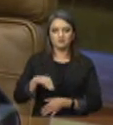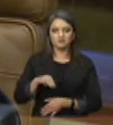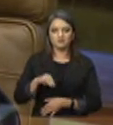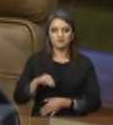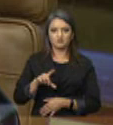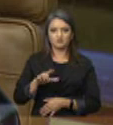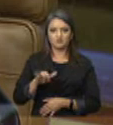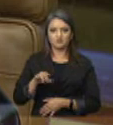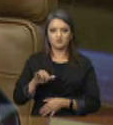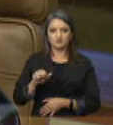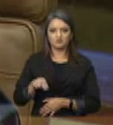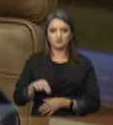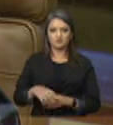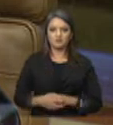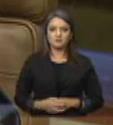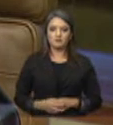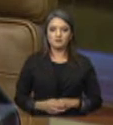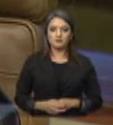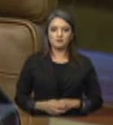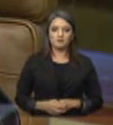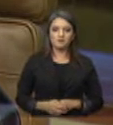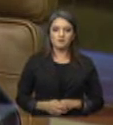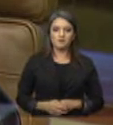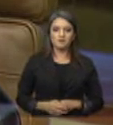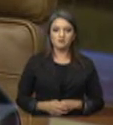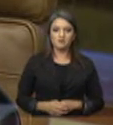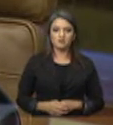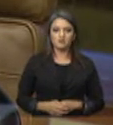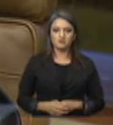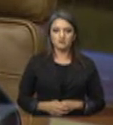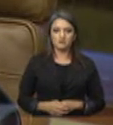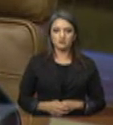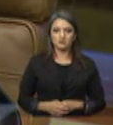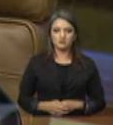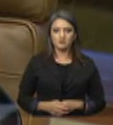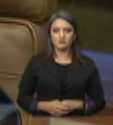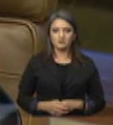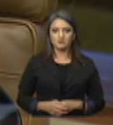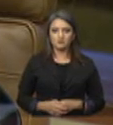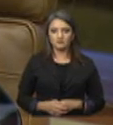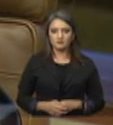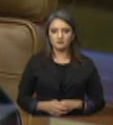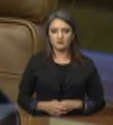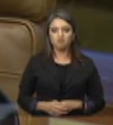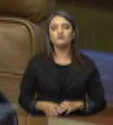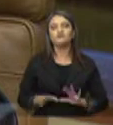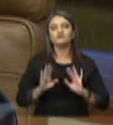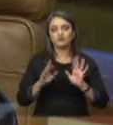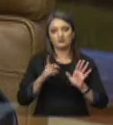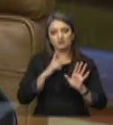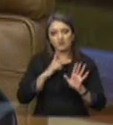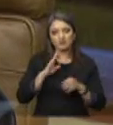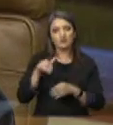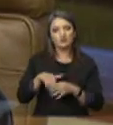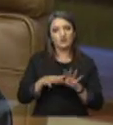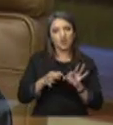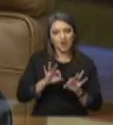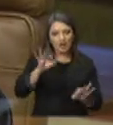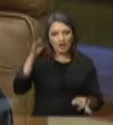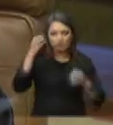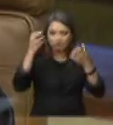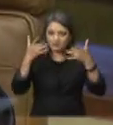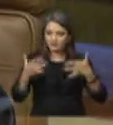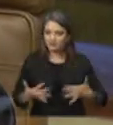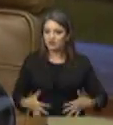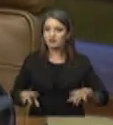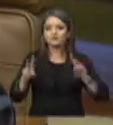quadrada veste a toga preta por cima do Terno Preto camisa branca gravata vermelha um pouco alongável sobre essa matéria